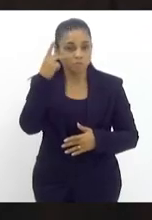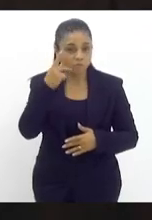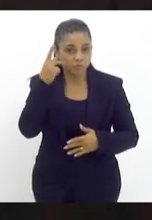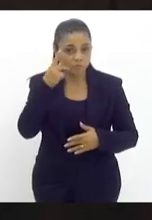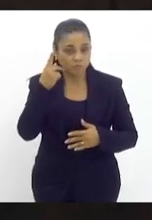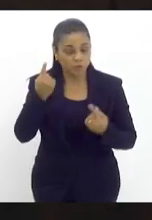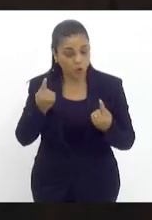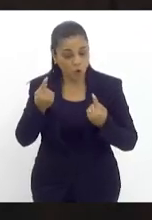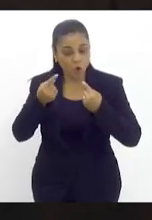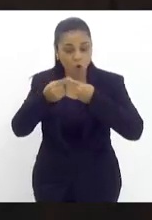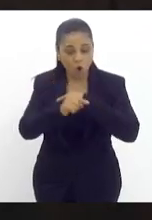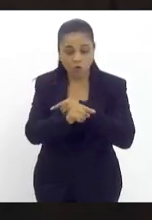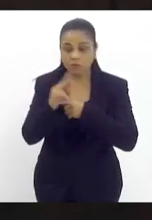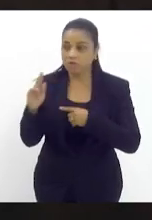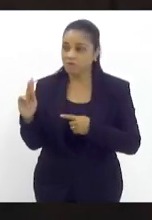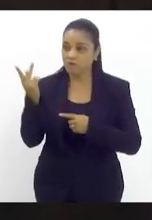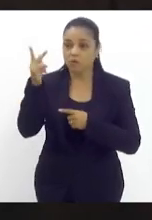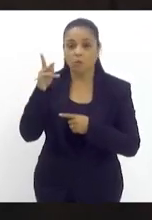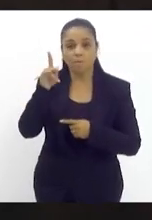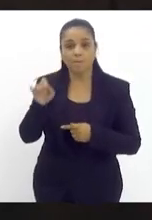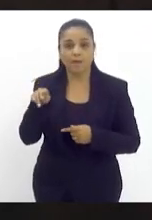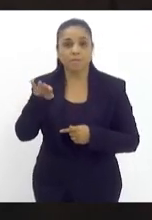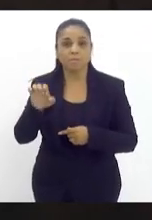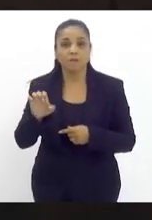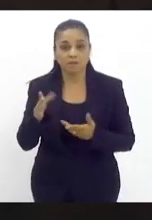contrariedades aos valores de seus pais?